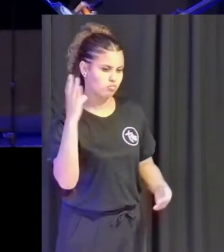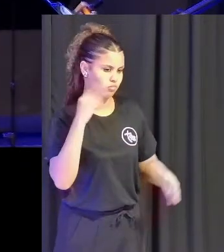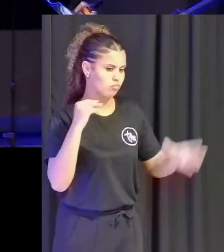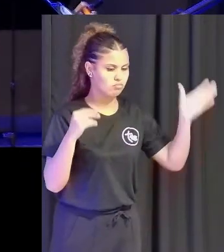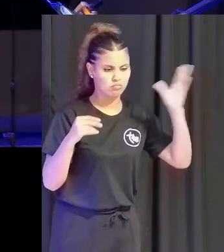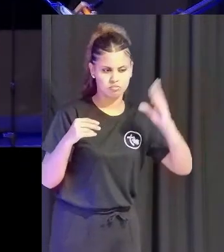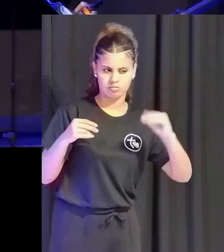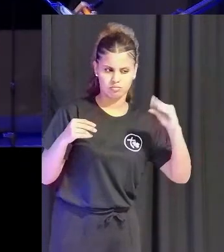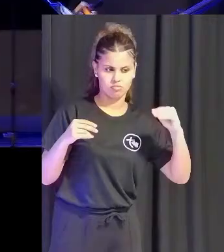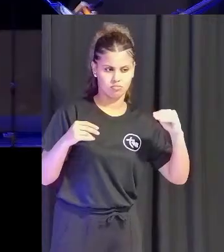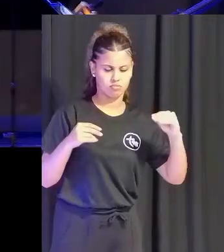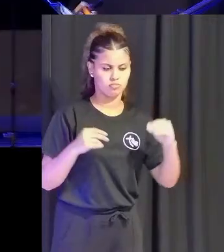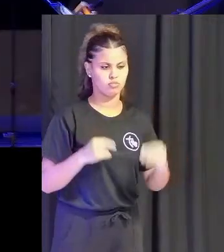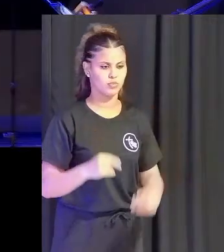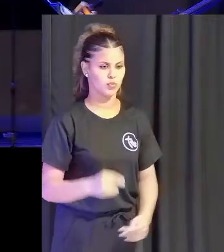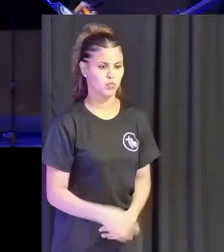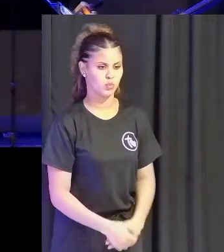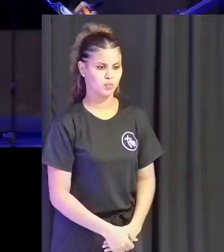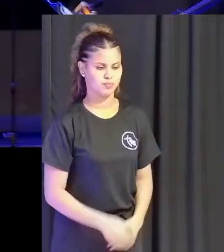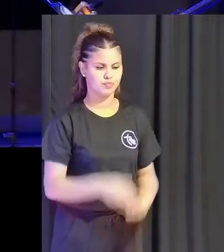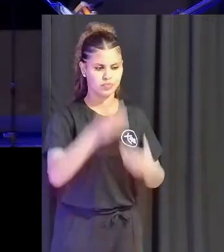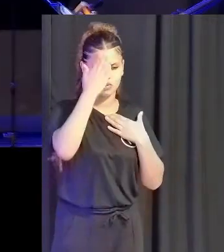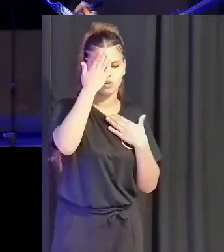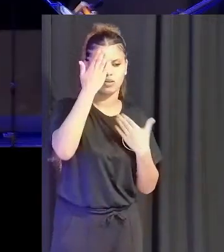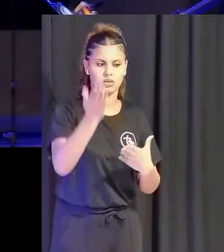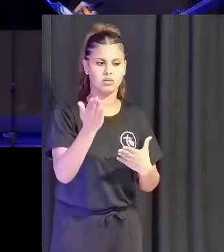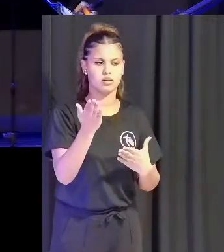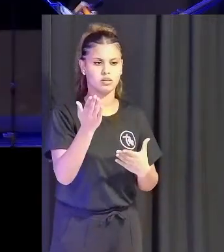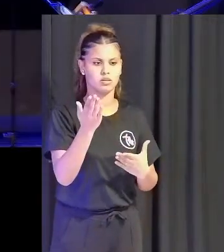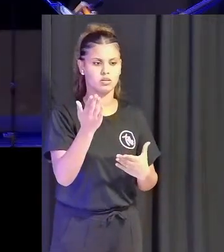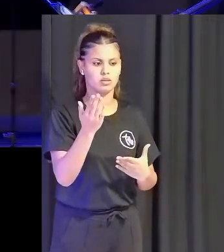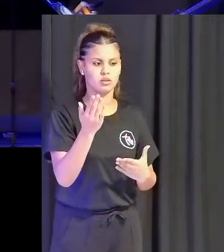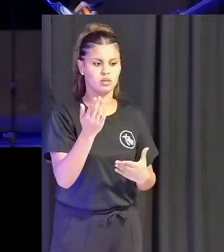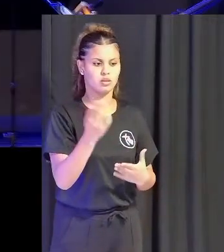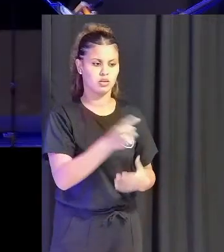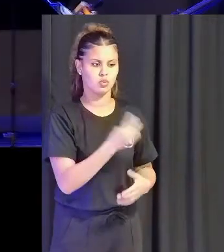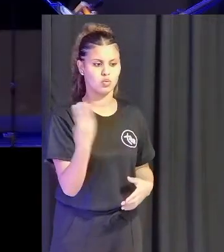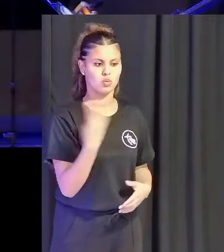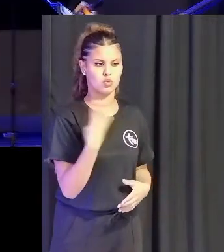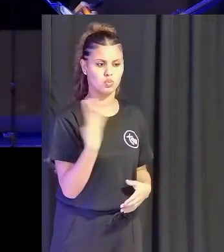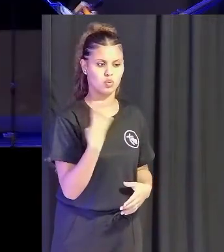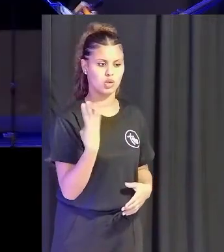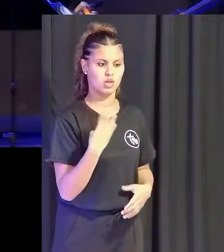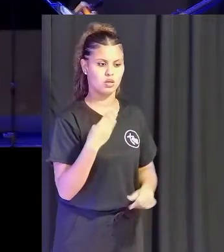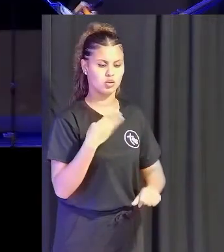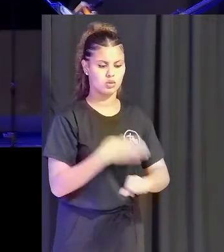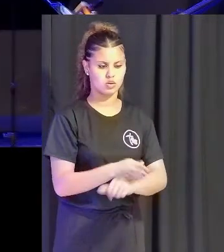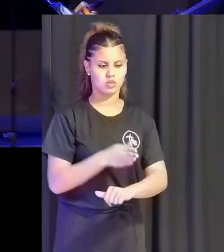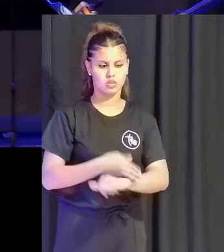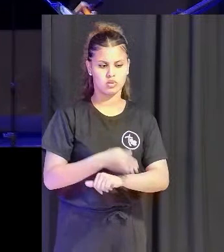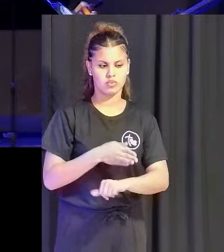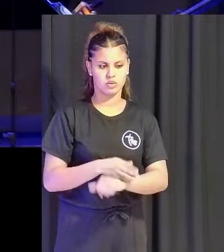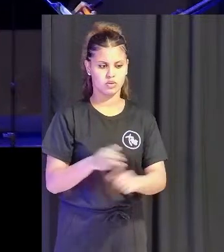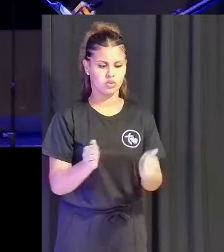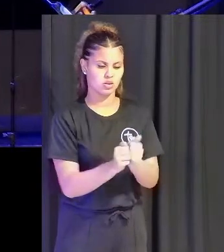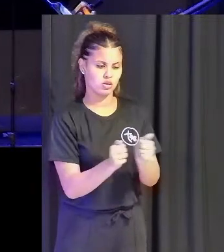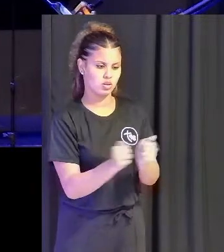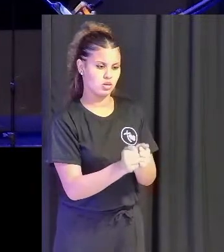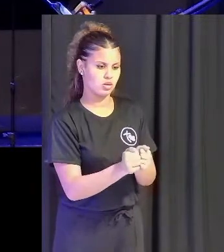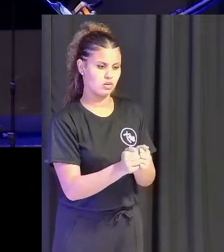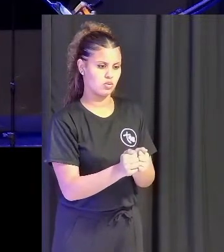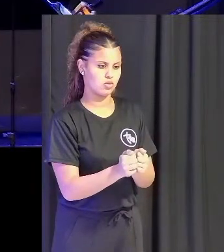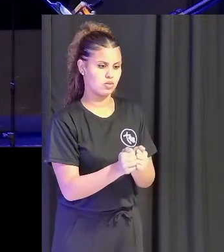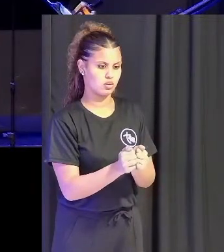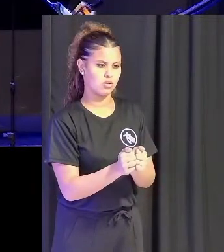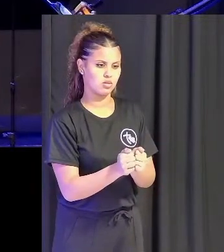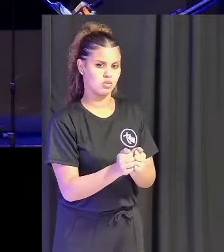outros eventos. Então, queria agradecer os 4 de vocês que estiveram participando, foi uma bênção. Os americanos gostaram